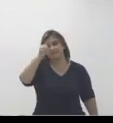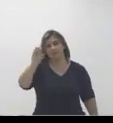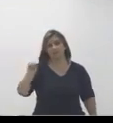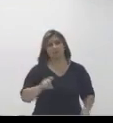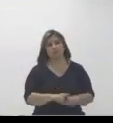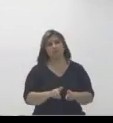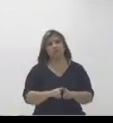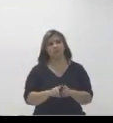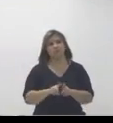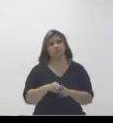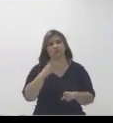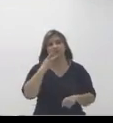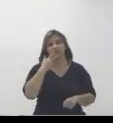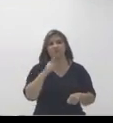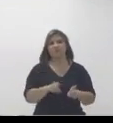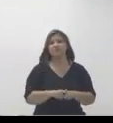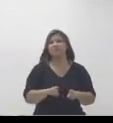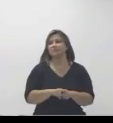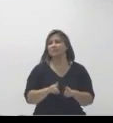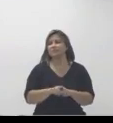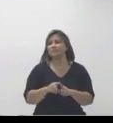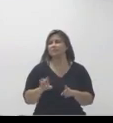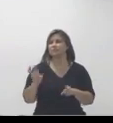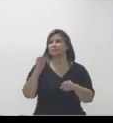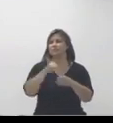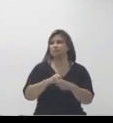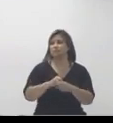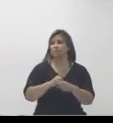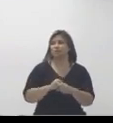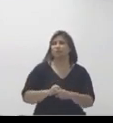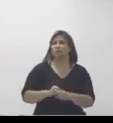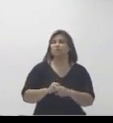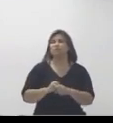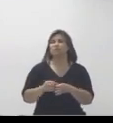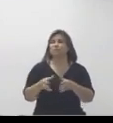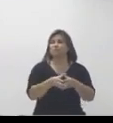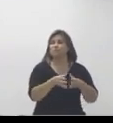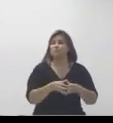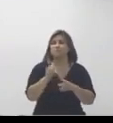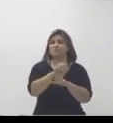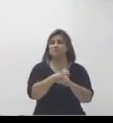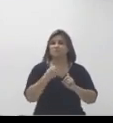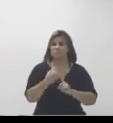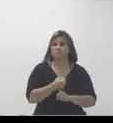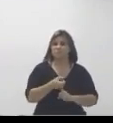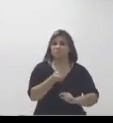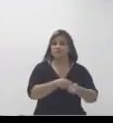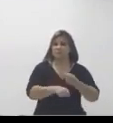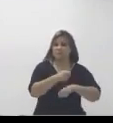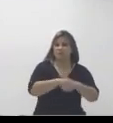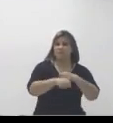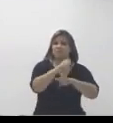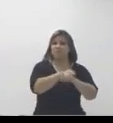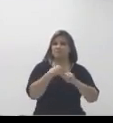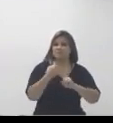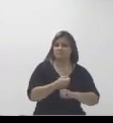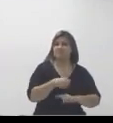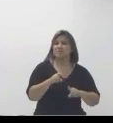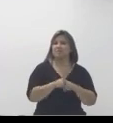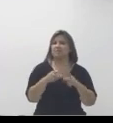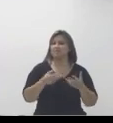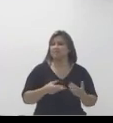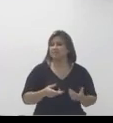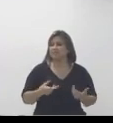colocado que é um o fomento ao associativismo e ao cooperativismo social a economia social e solidária enfim